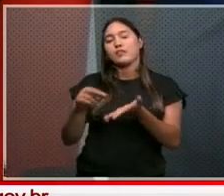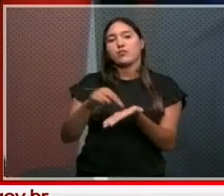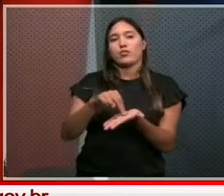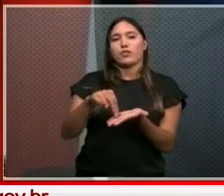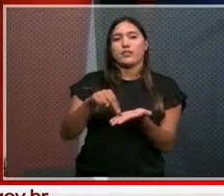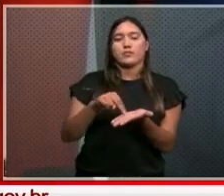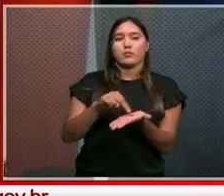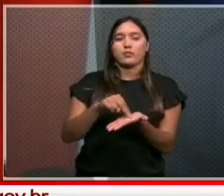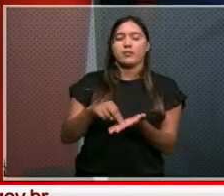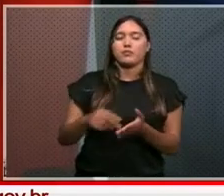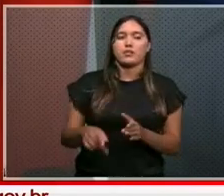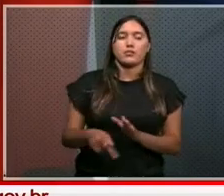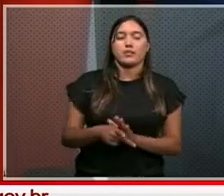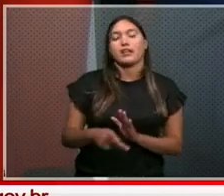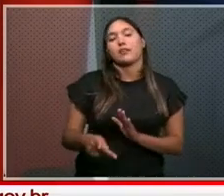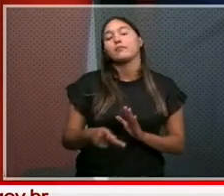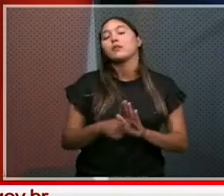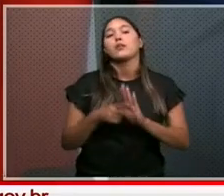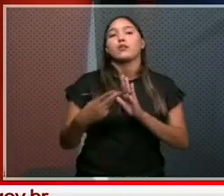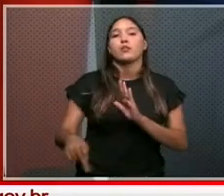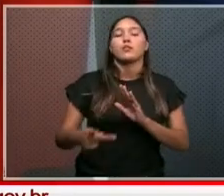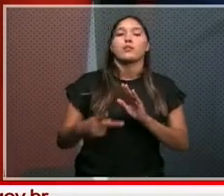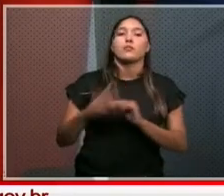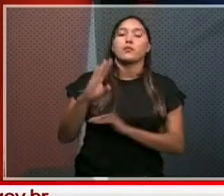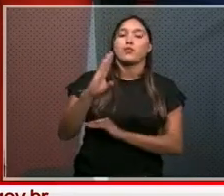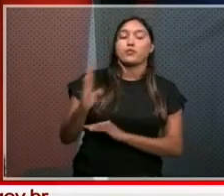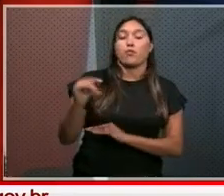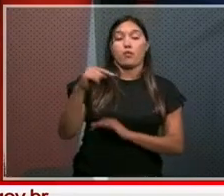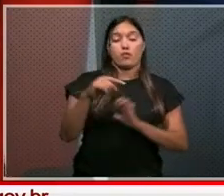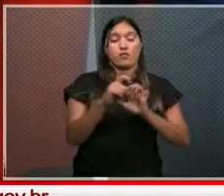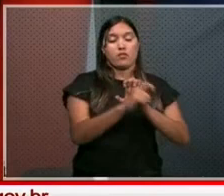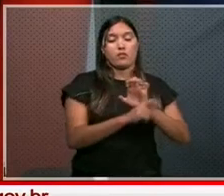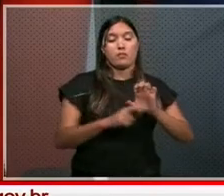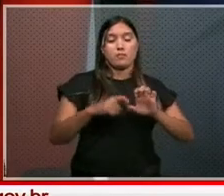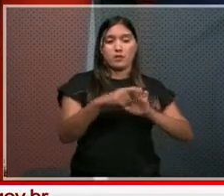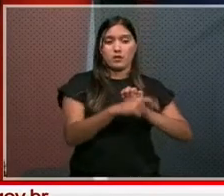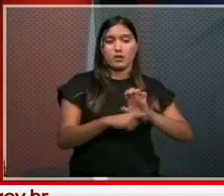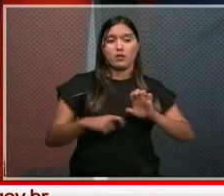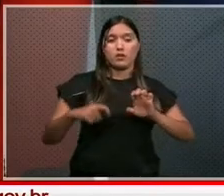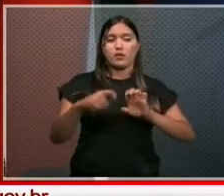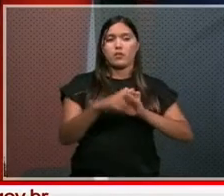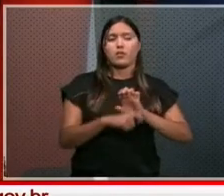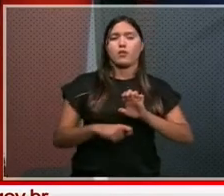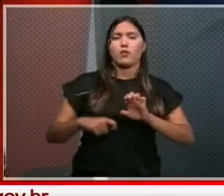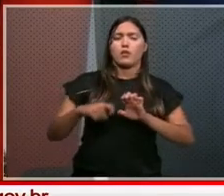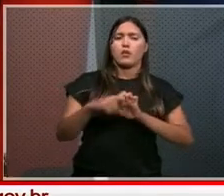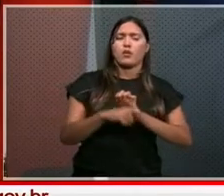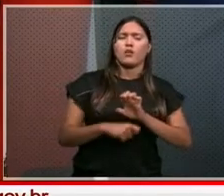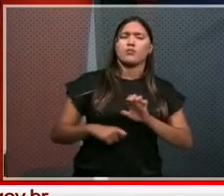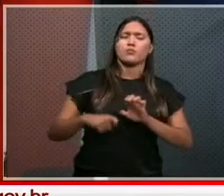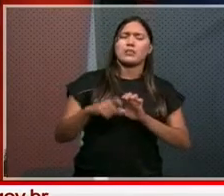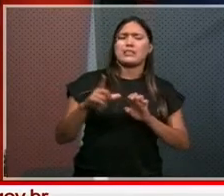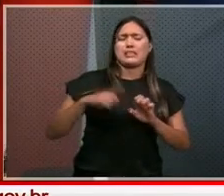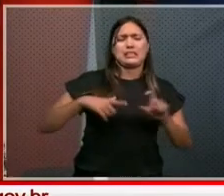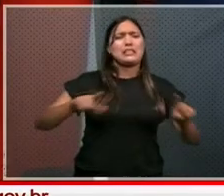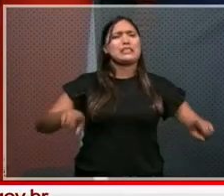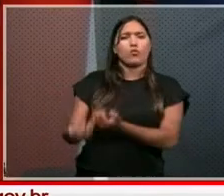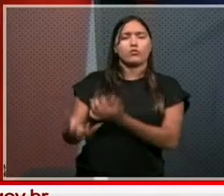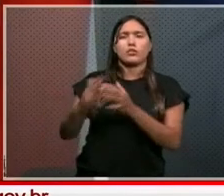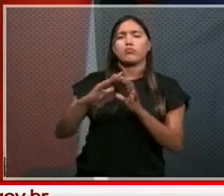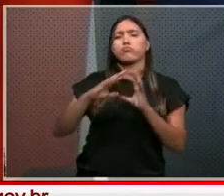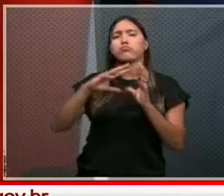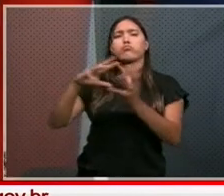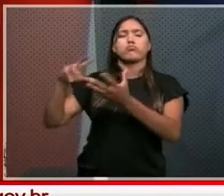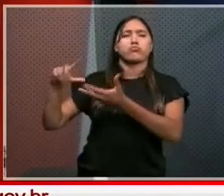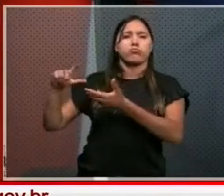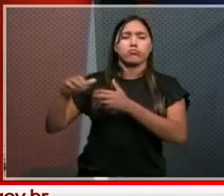pleno solo ácido do Cerrado por causa da Embrapa diversos autores afirmam que o cerrado brasileiro